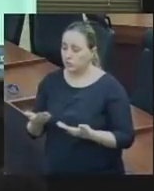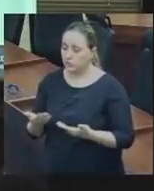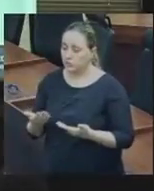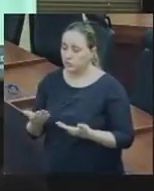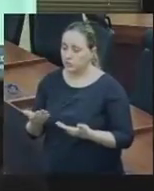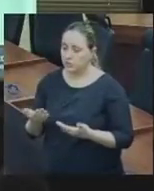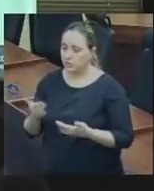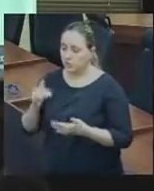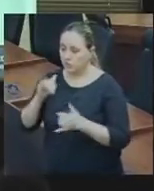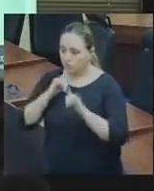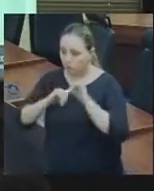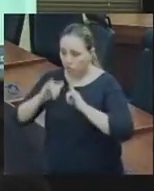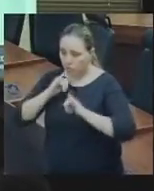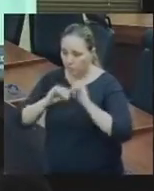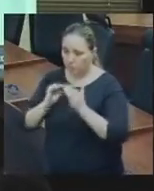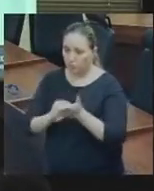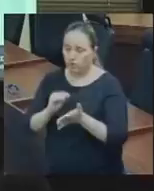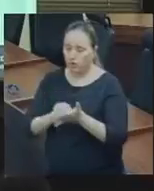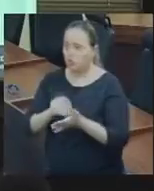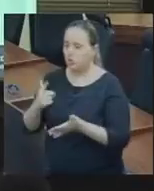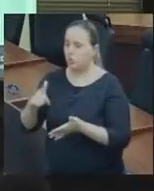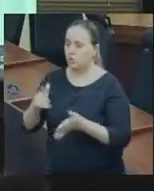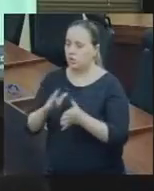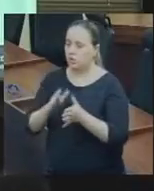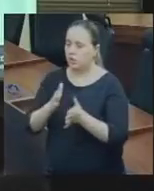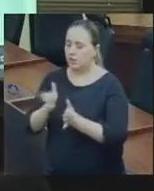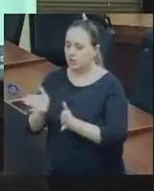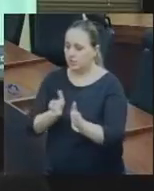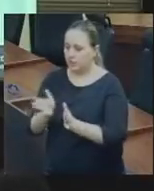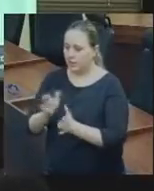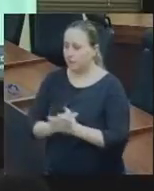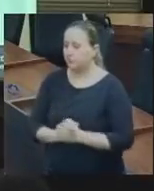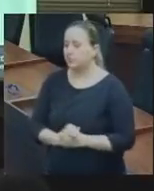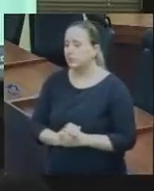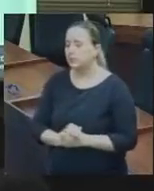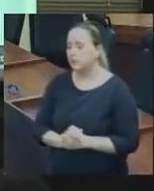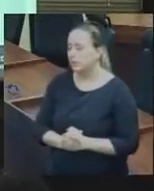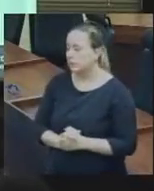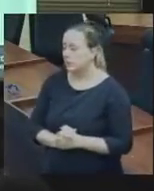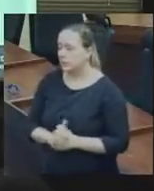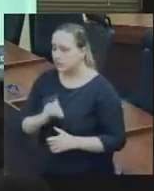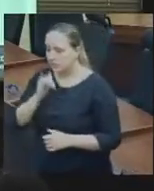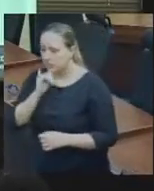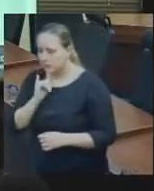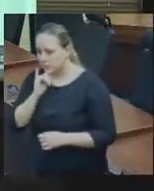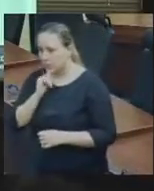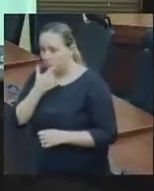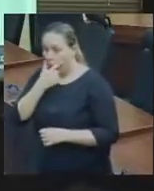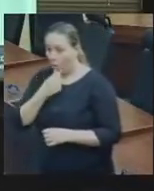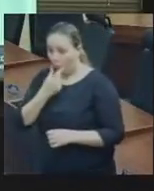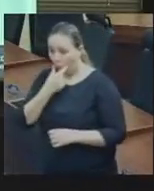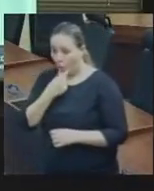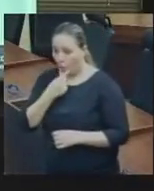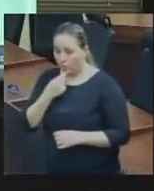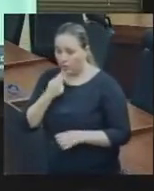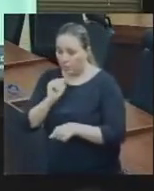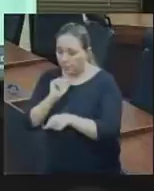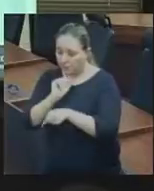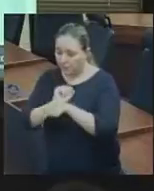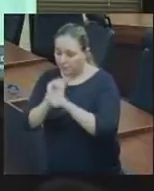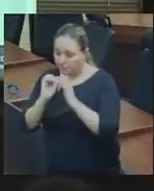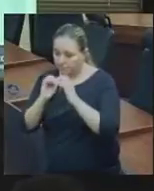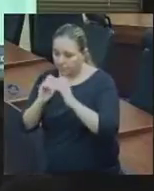informação eles não são acessíveis né então 1º um homem com paralisia cerebral com grandes dificuldades dados